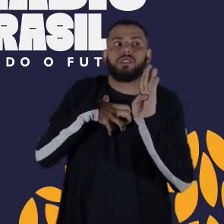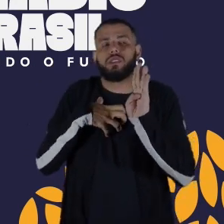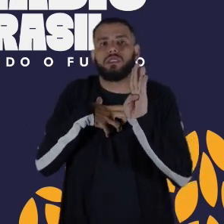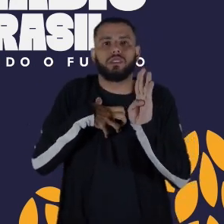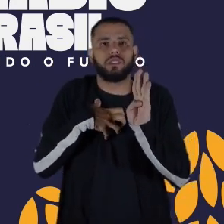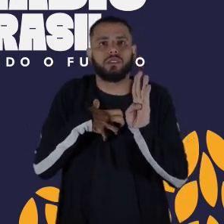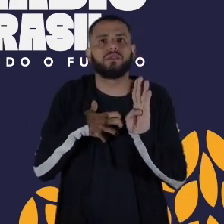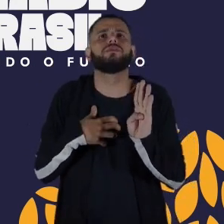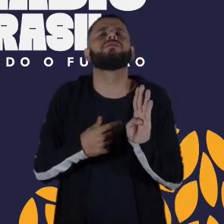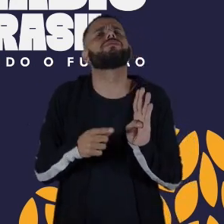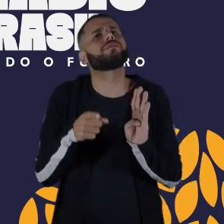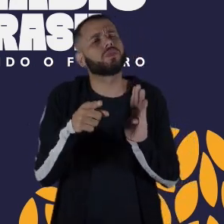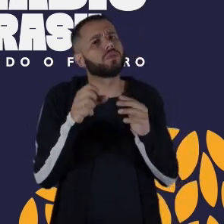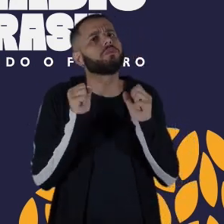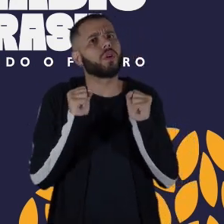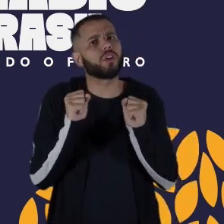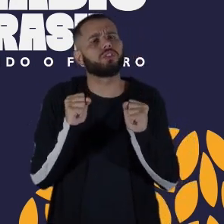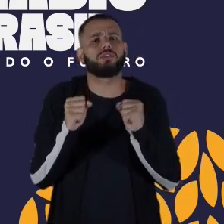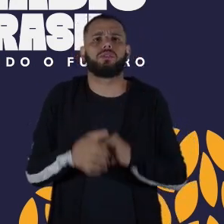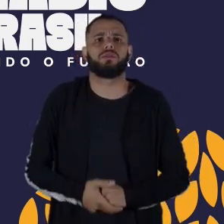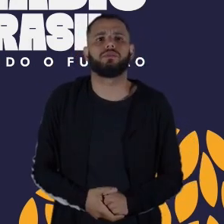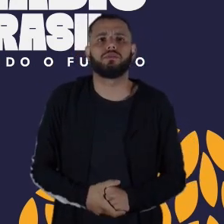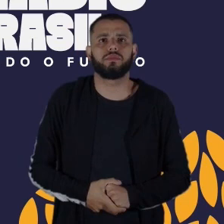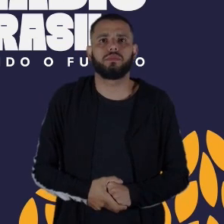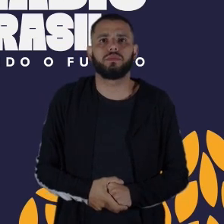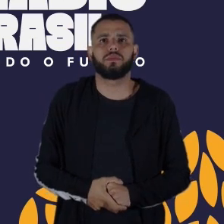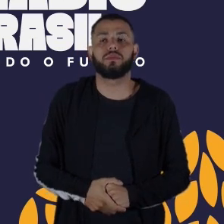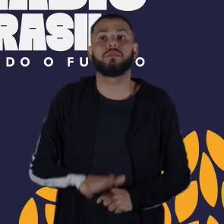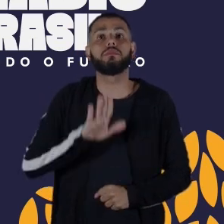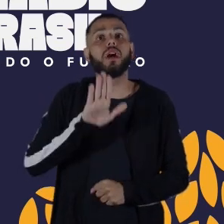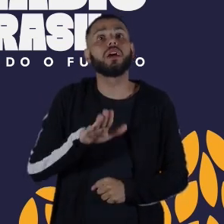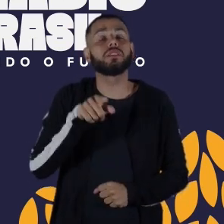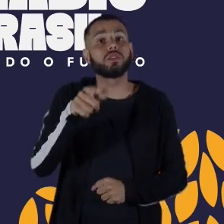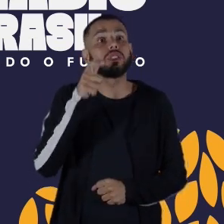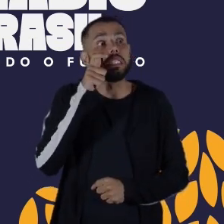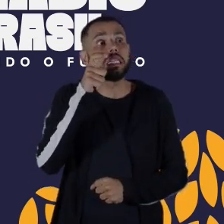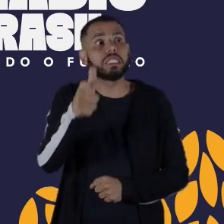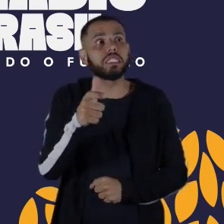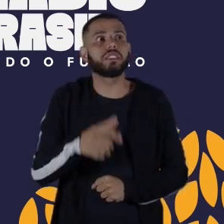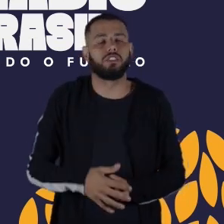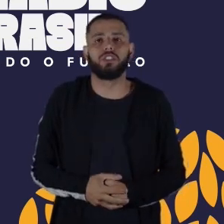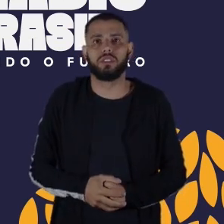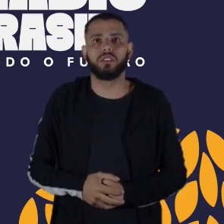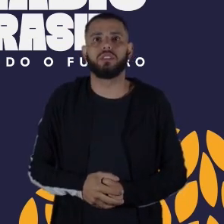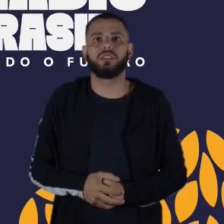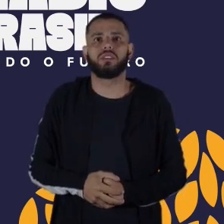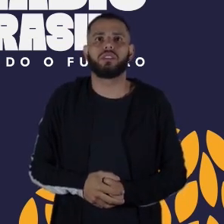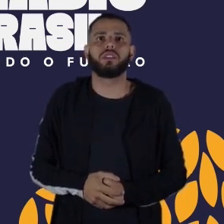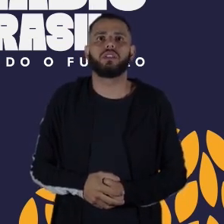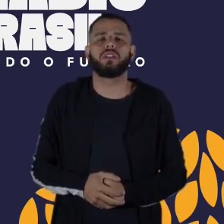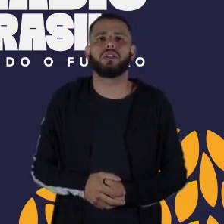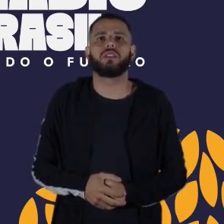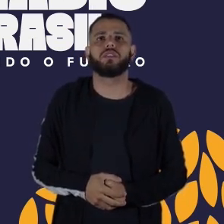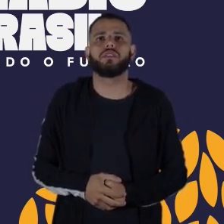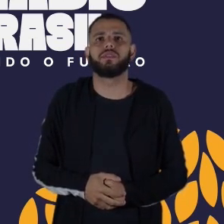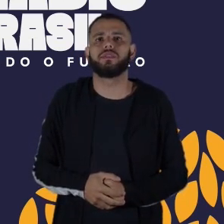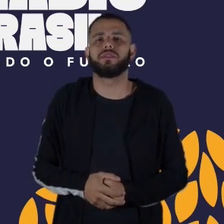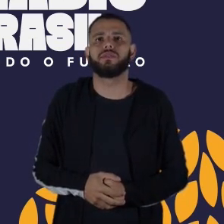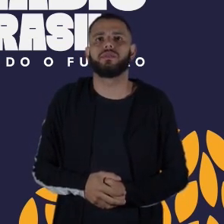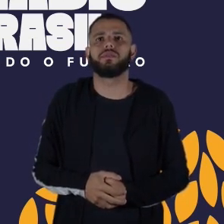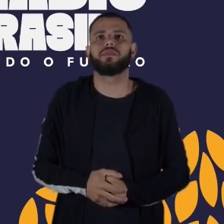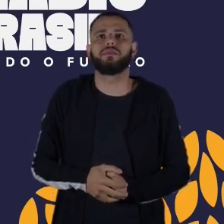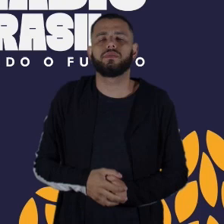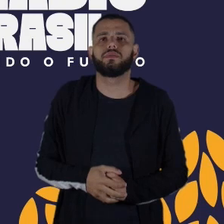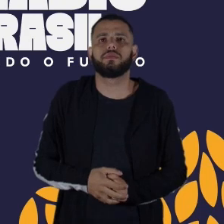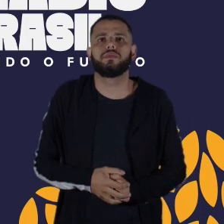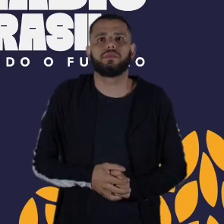Isso pode, em alguns deles. Mas é muito interessante, não vou falar disso.